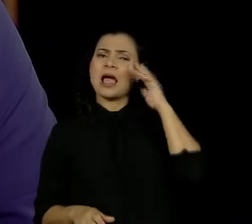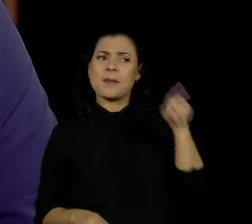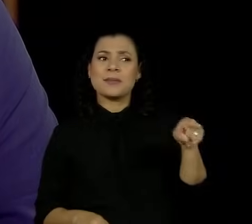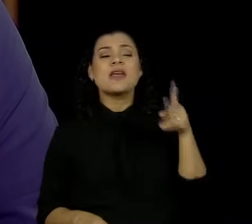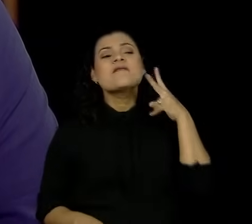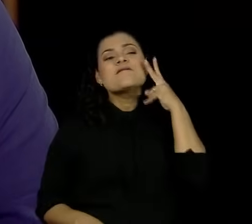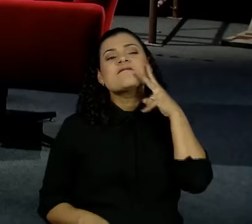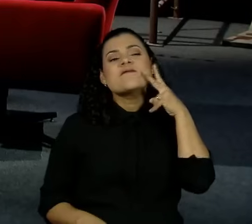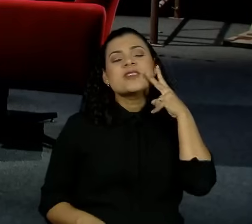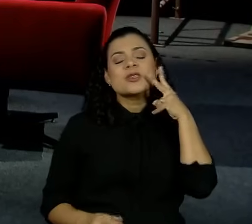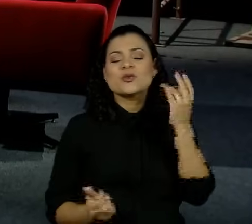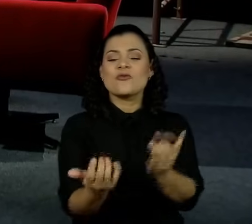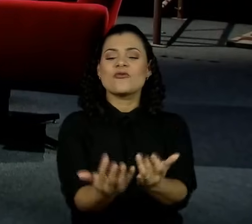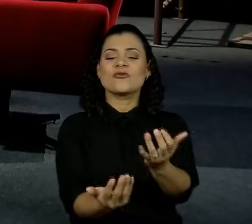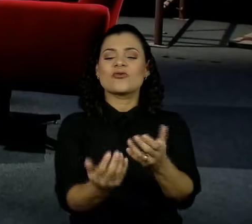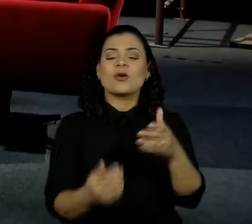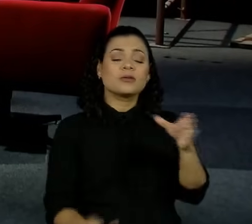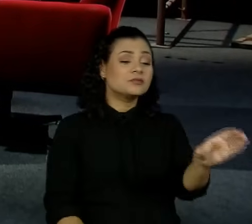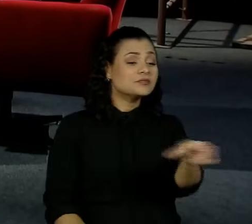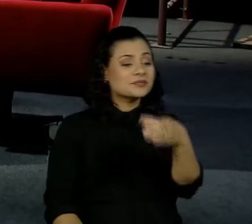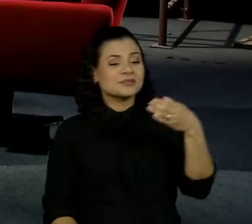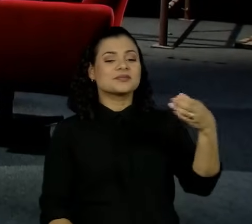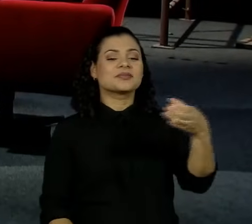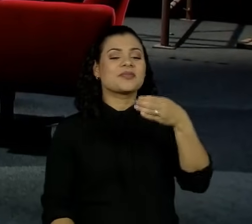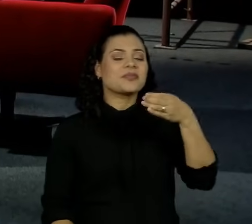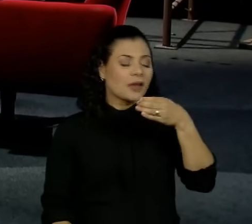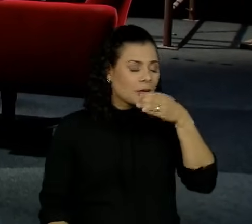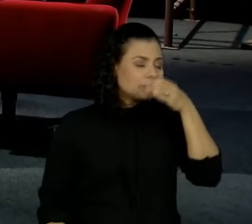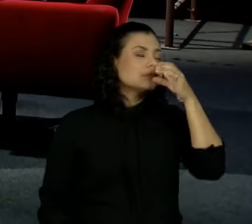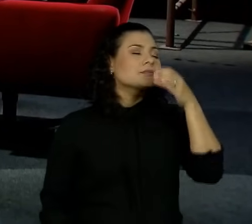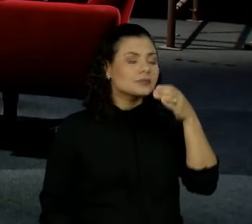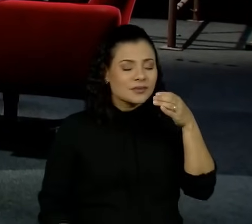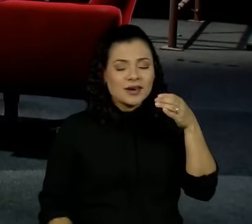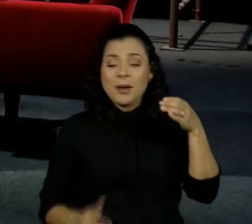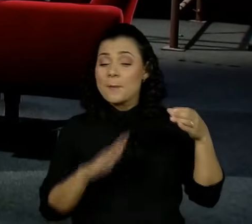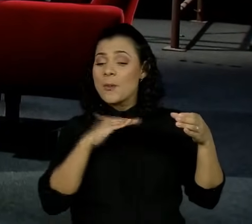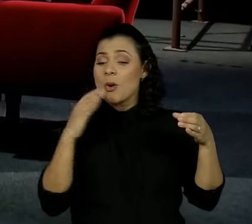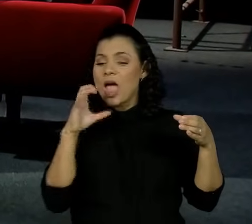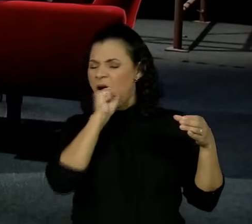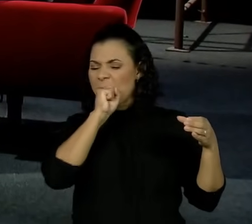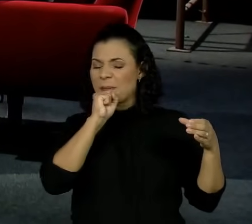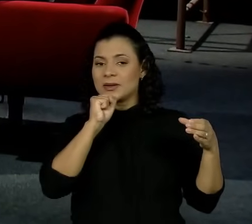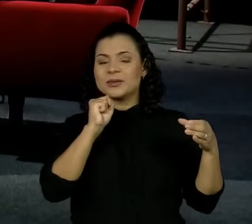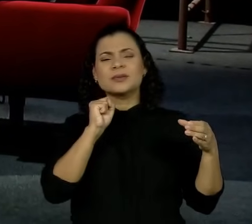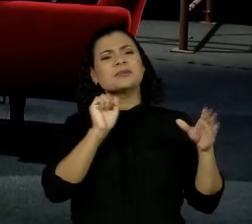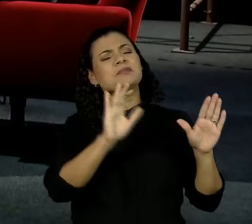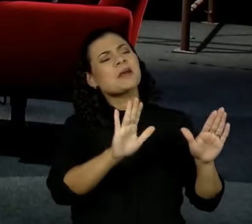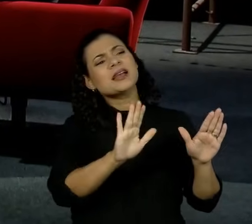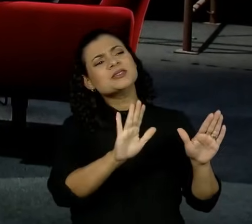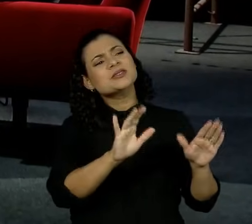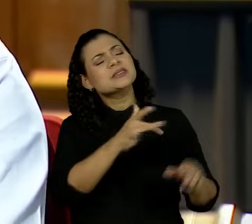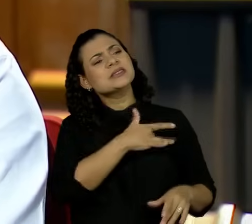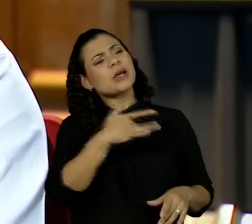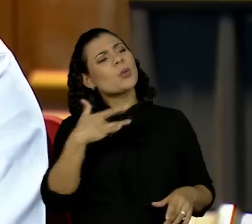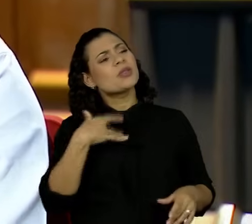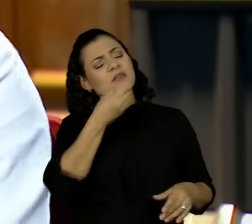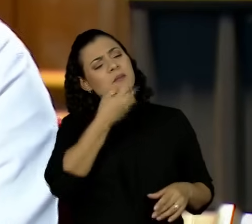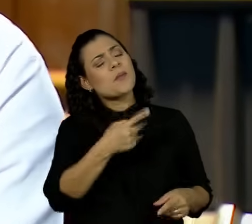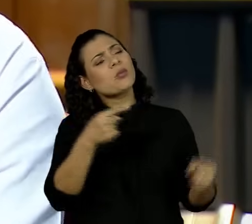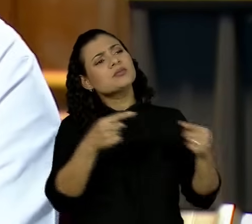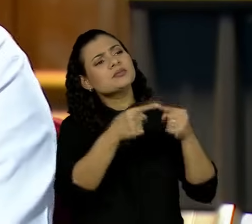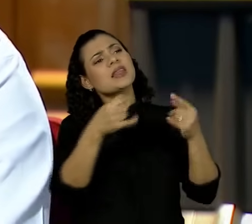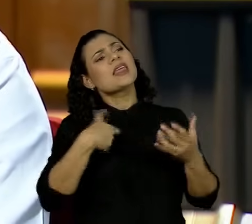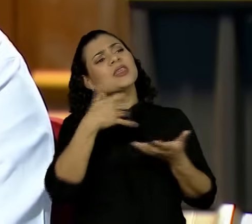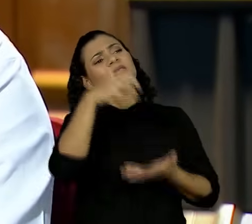na lareira e a morte ligeira, o que é bom e saudável na velhice?